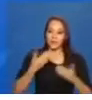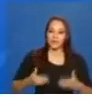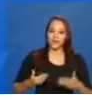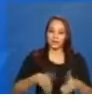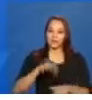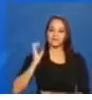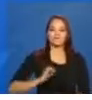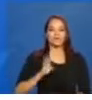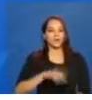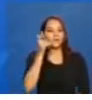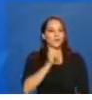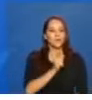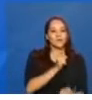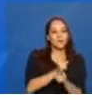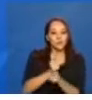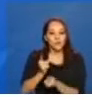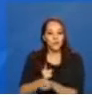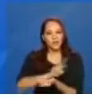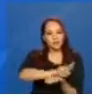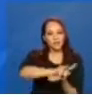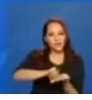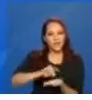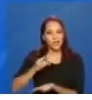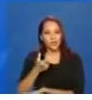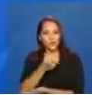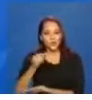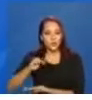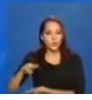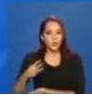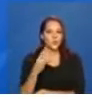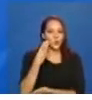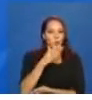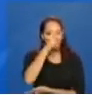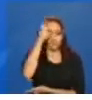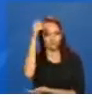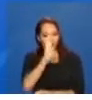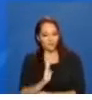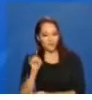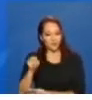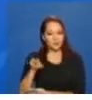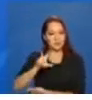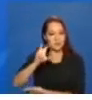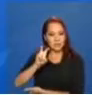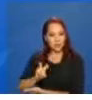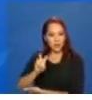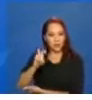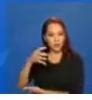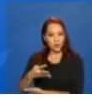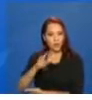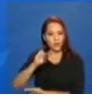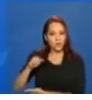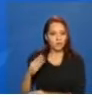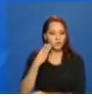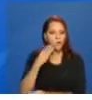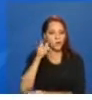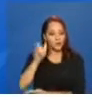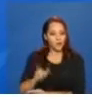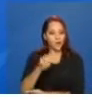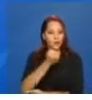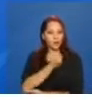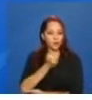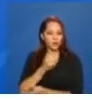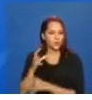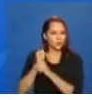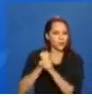é identificar entre mais de 200 milhões de brasileiros, aqueles 54 milhões, que é o número